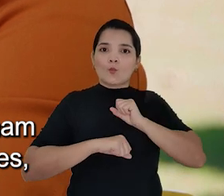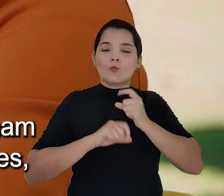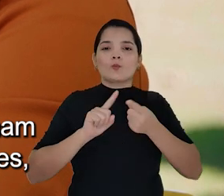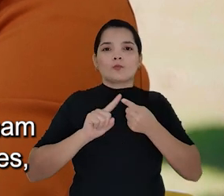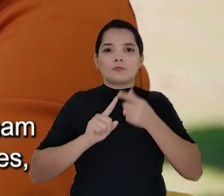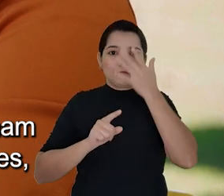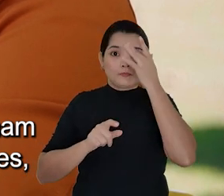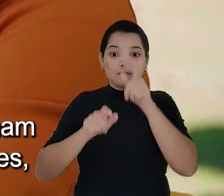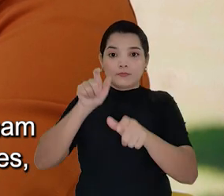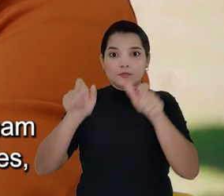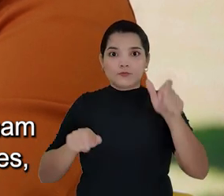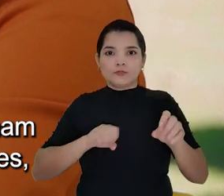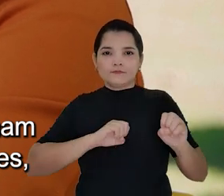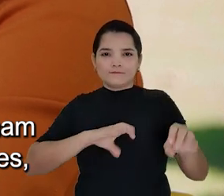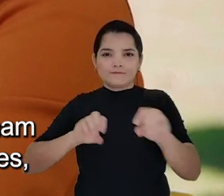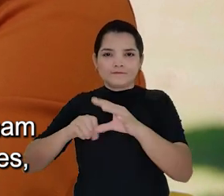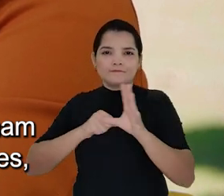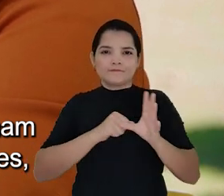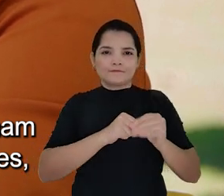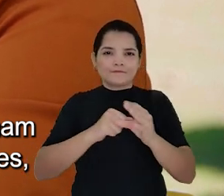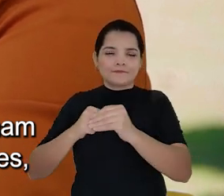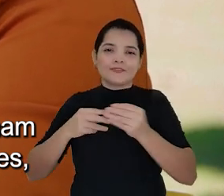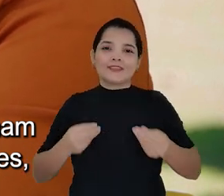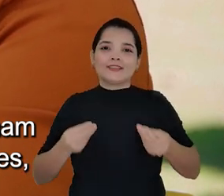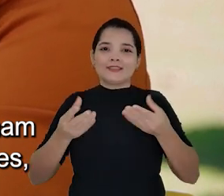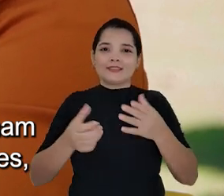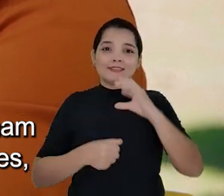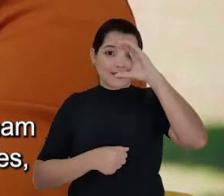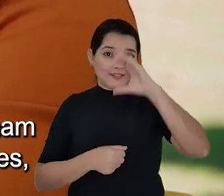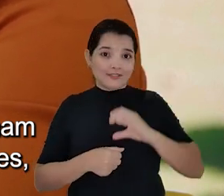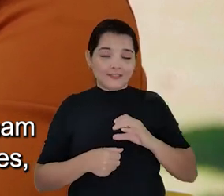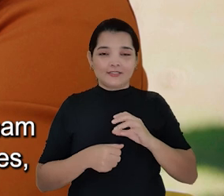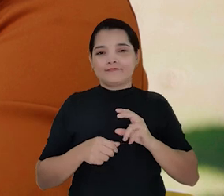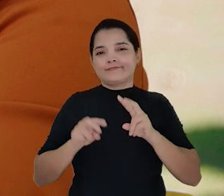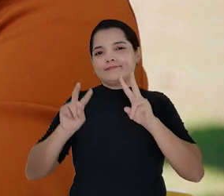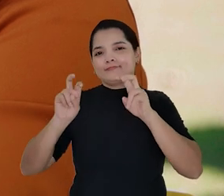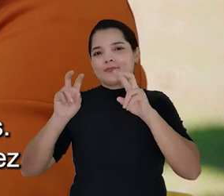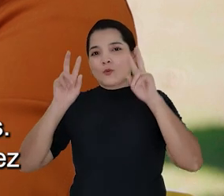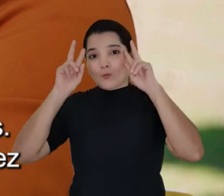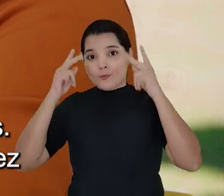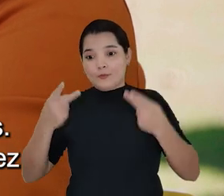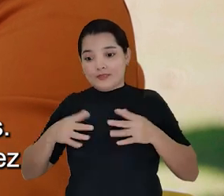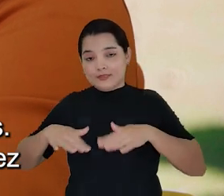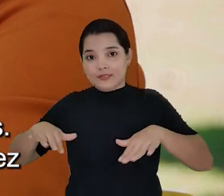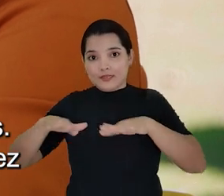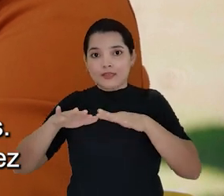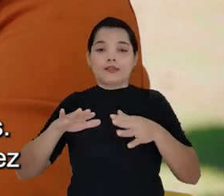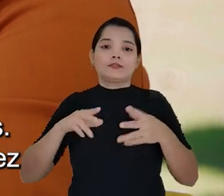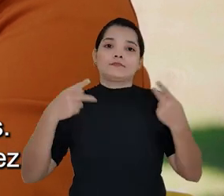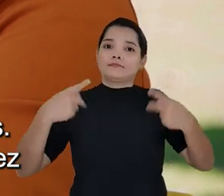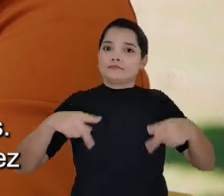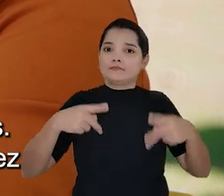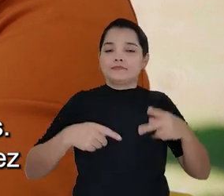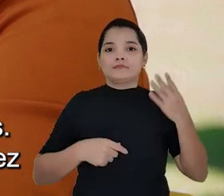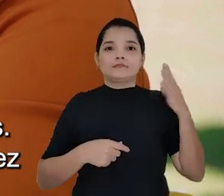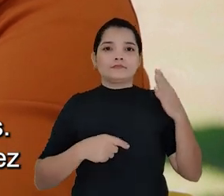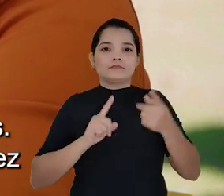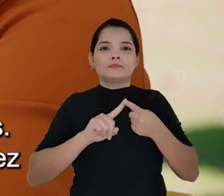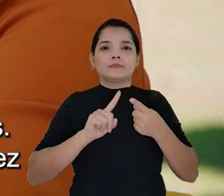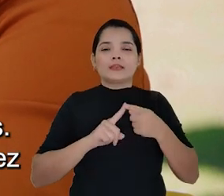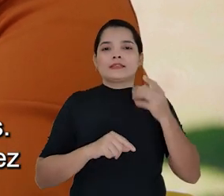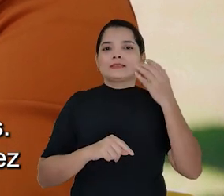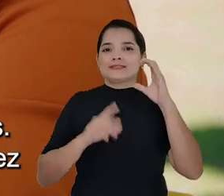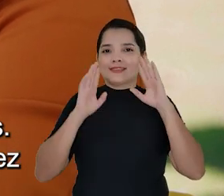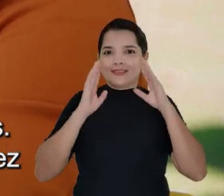formam pessoas né trazem a cidadania desde as humanidades passando pelas biológicas até as ciências